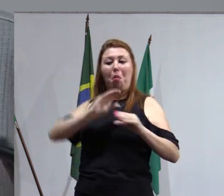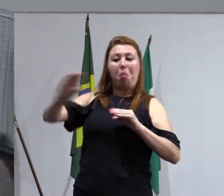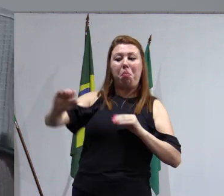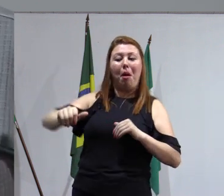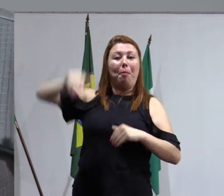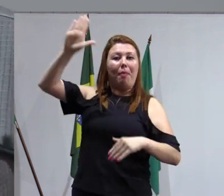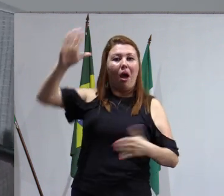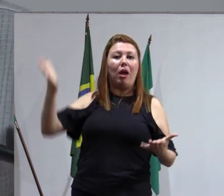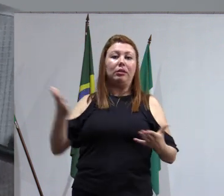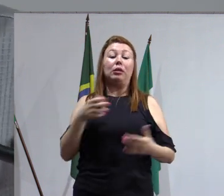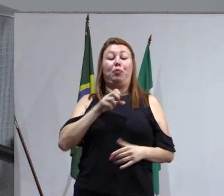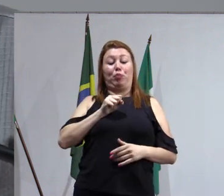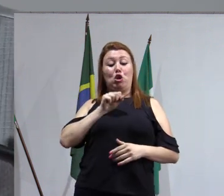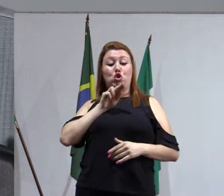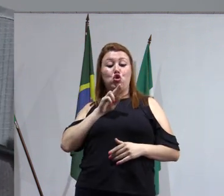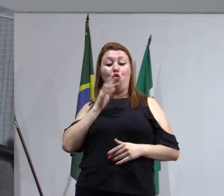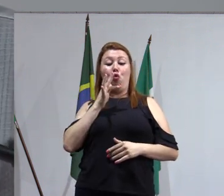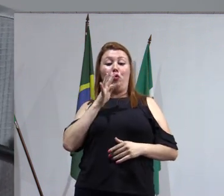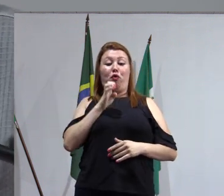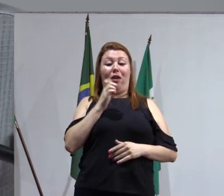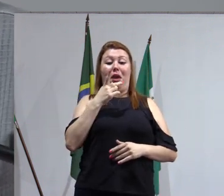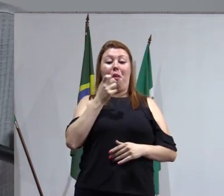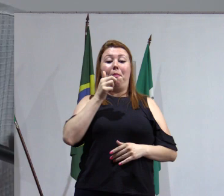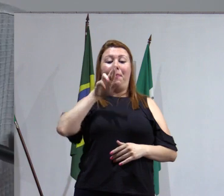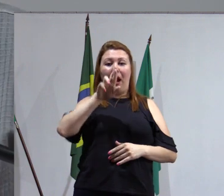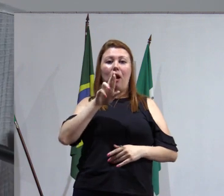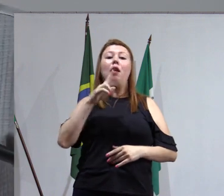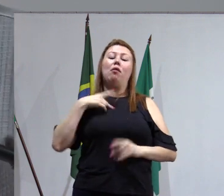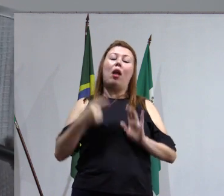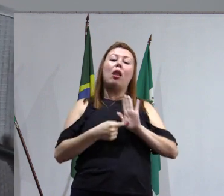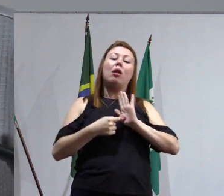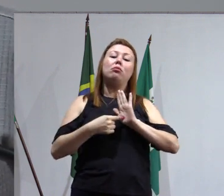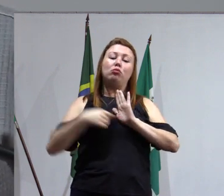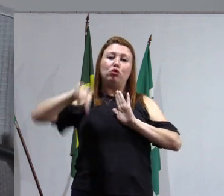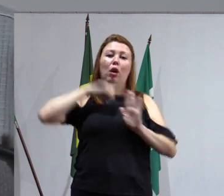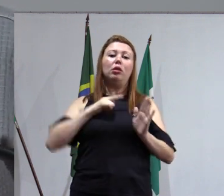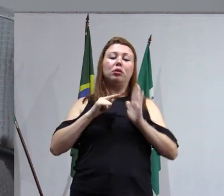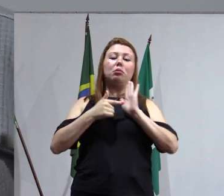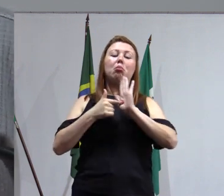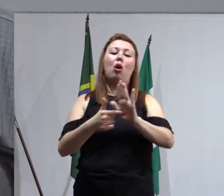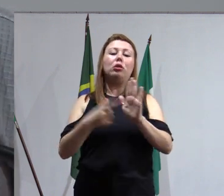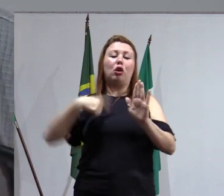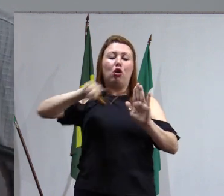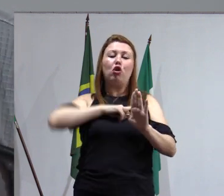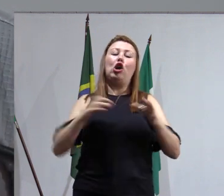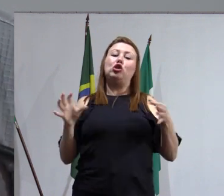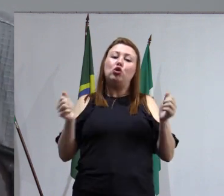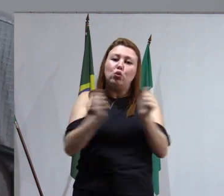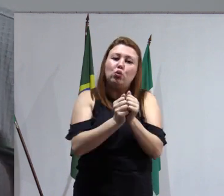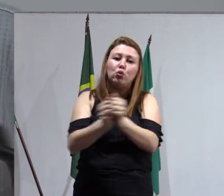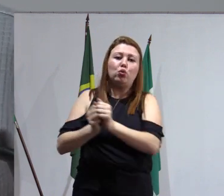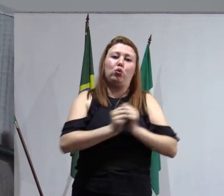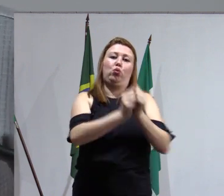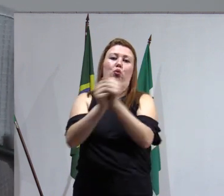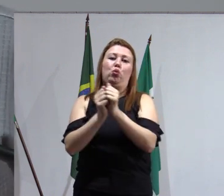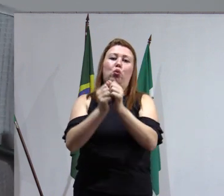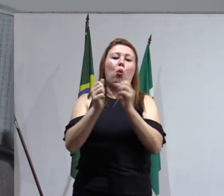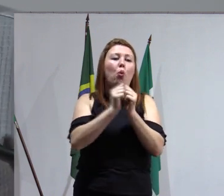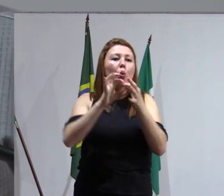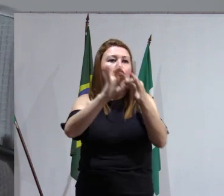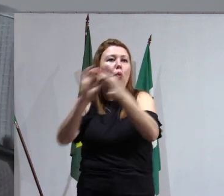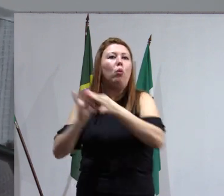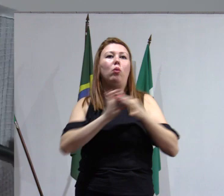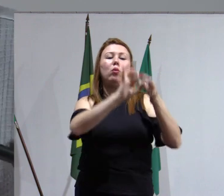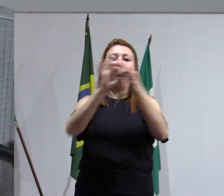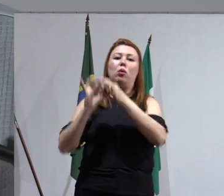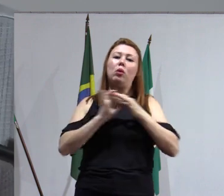quer se colocar junto nesse debate, quer se colocar junto com as nossas entidades representativas, para que a gente não